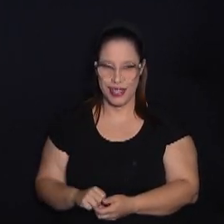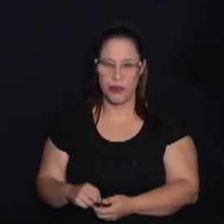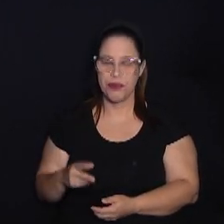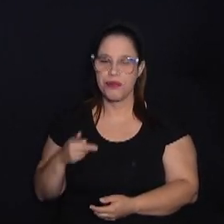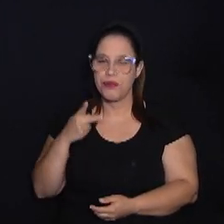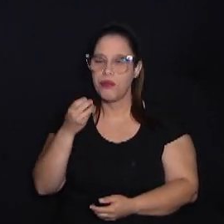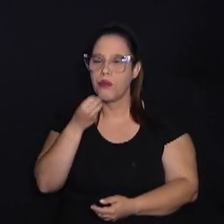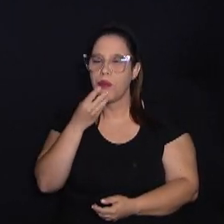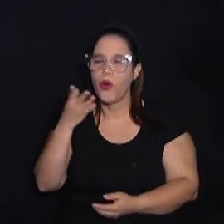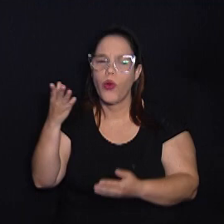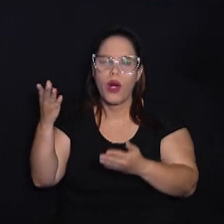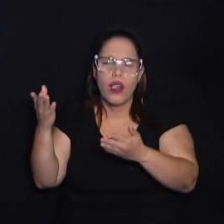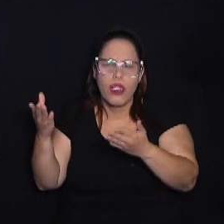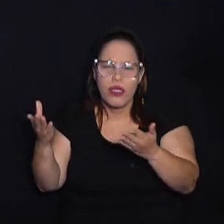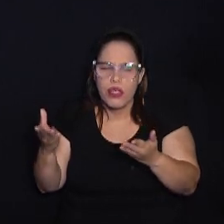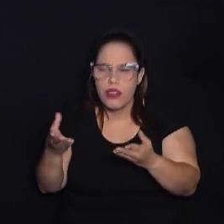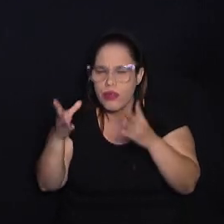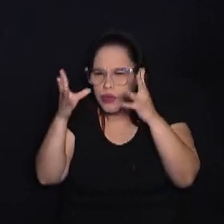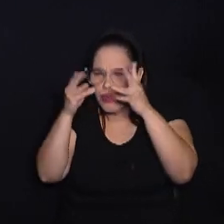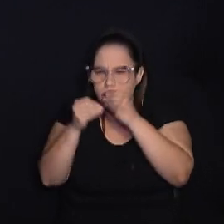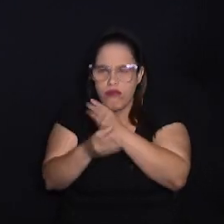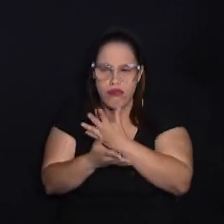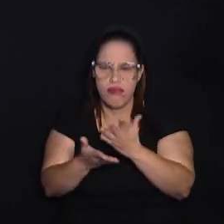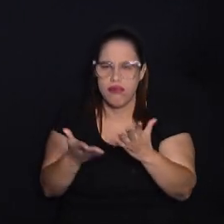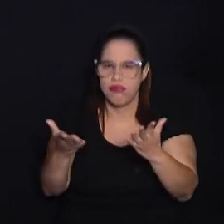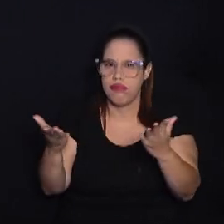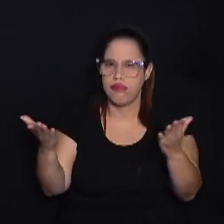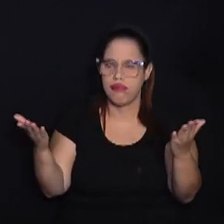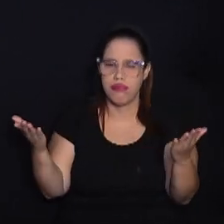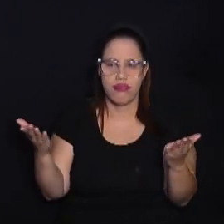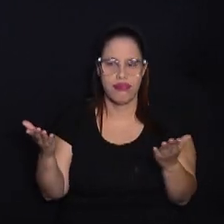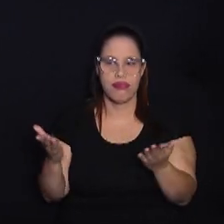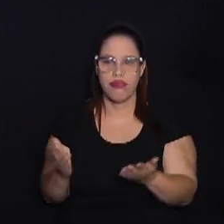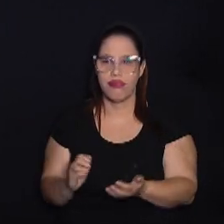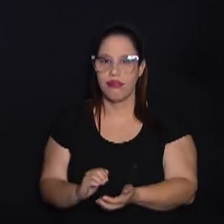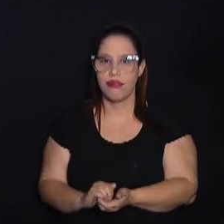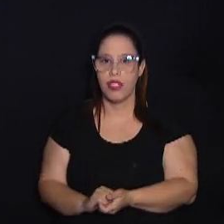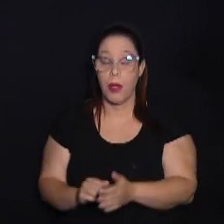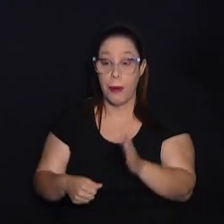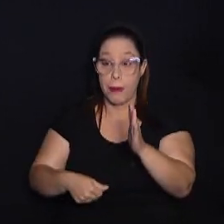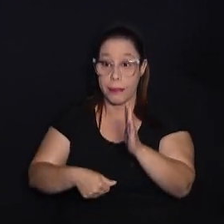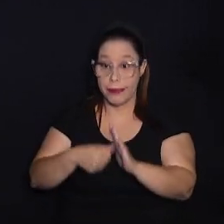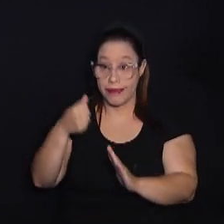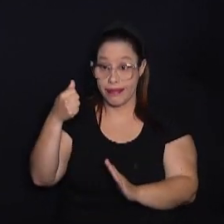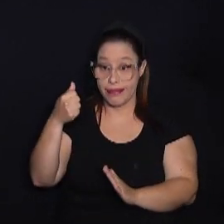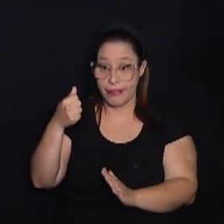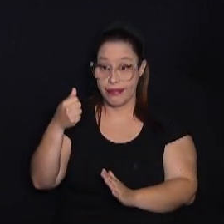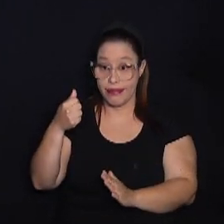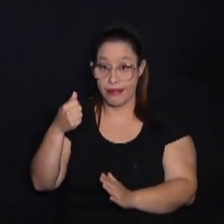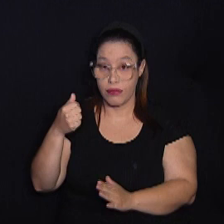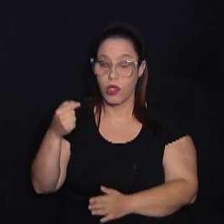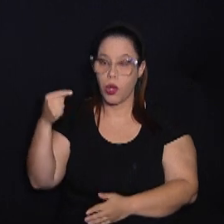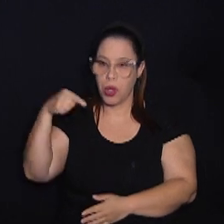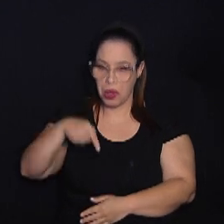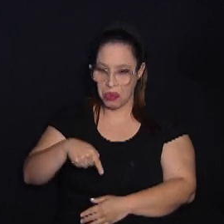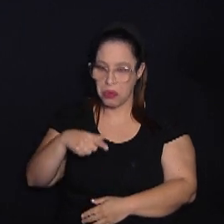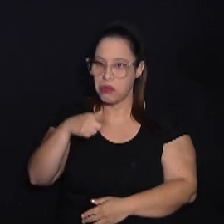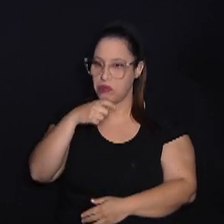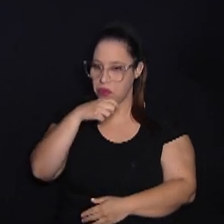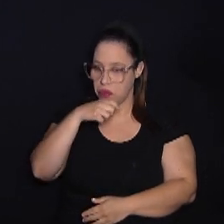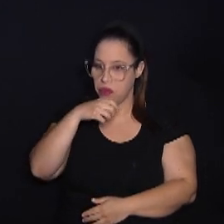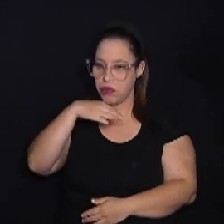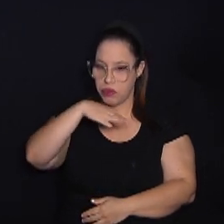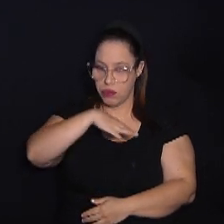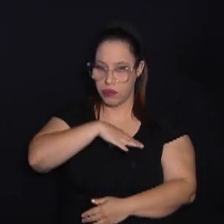Pessoal, boa noite a todos, boa noite a todas. É, primeiramente, como eu sou aqui de Campinas, como